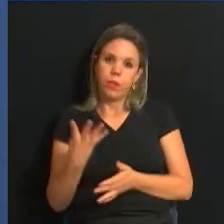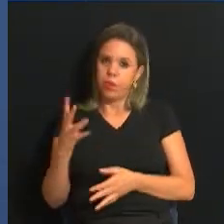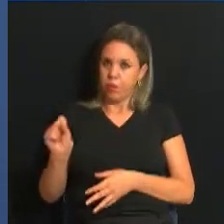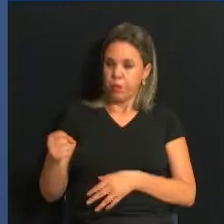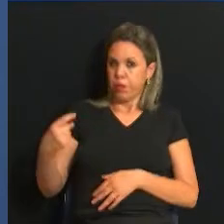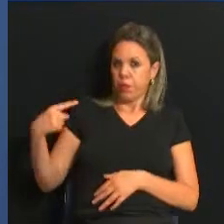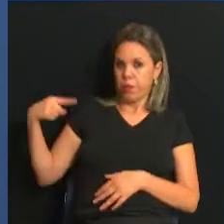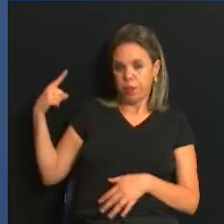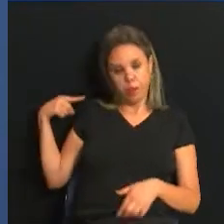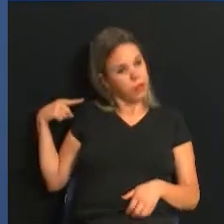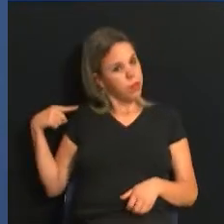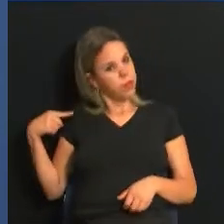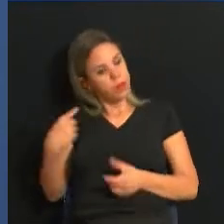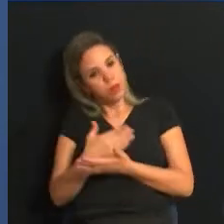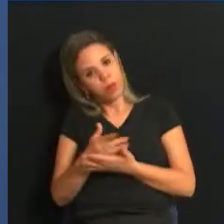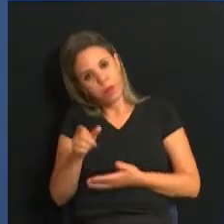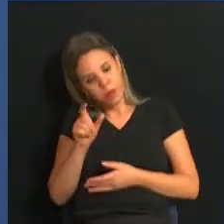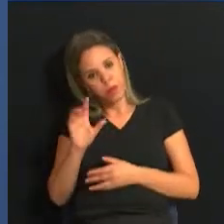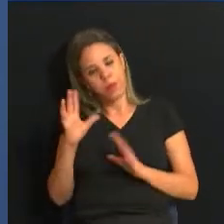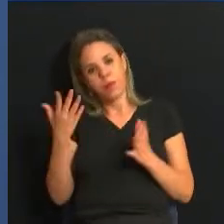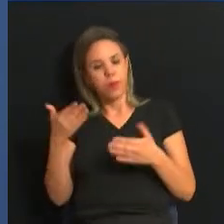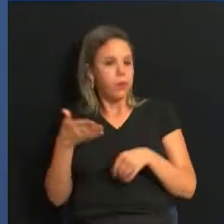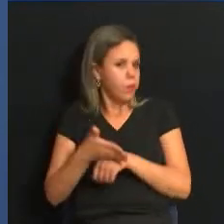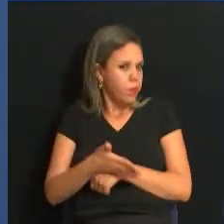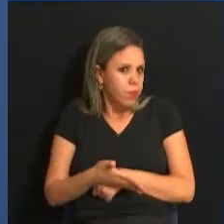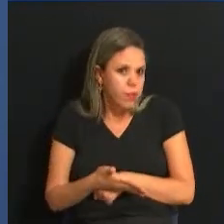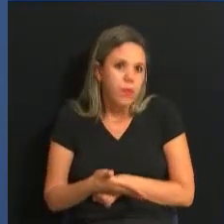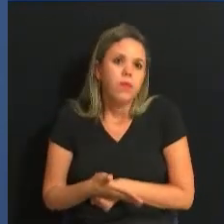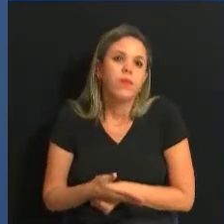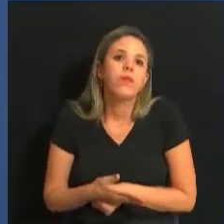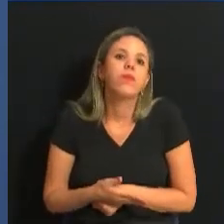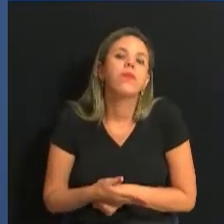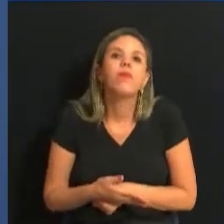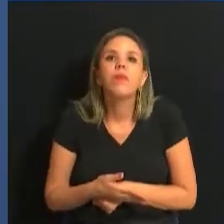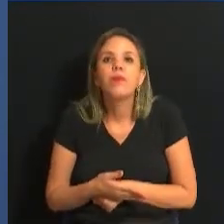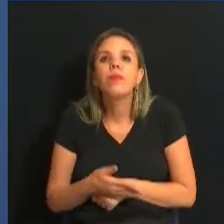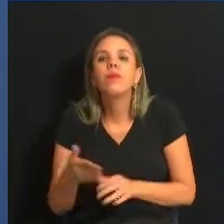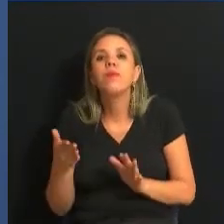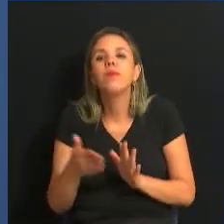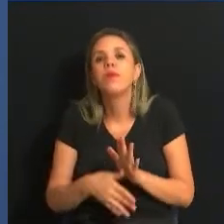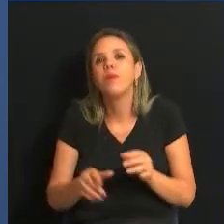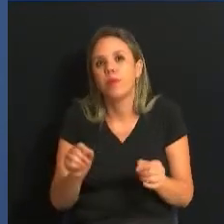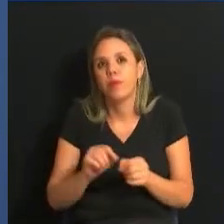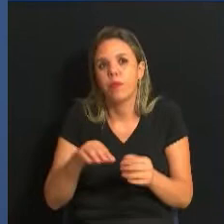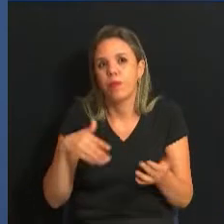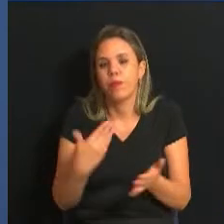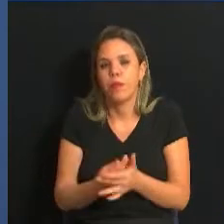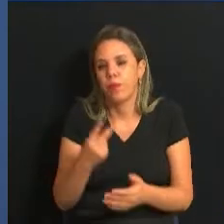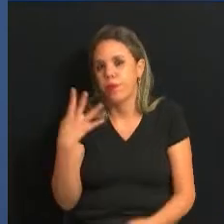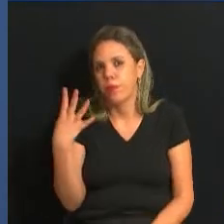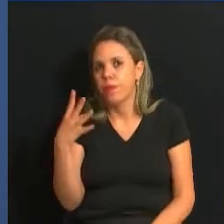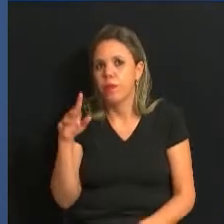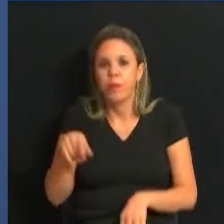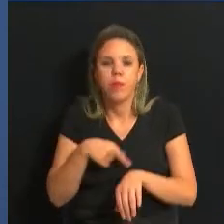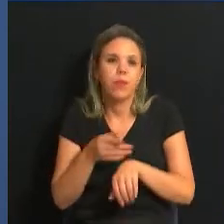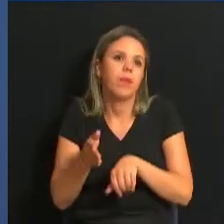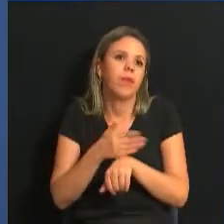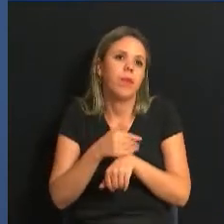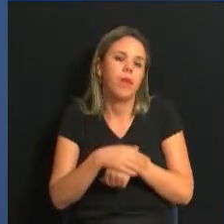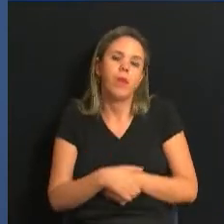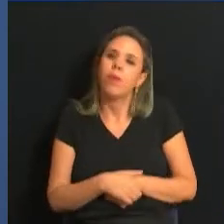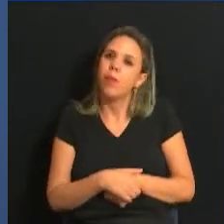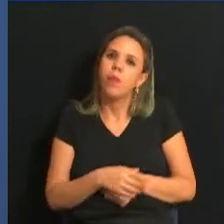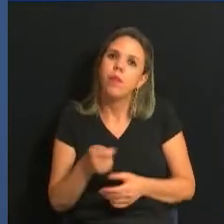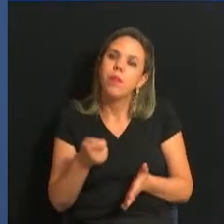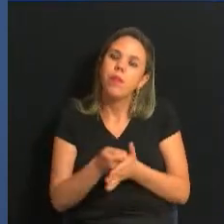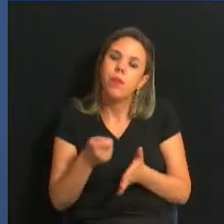horas do ingresso do evento ou tipo antígeno, realizado até 24 horas antes. Obrigatório uso